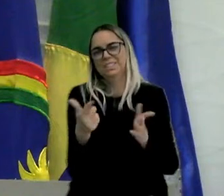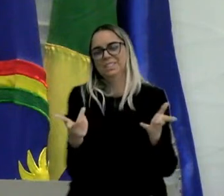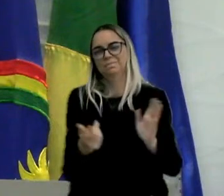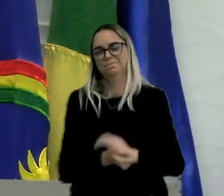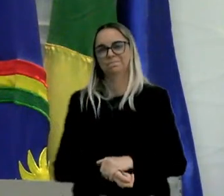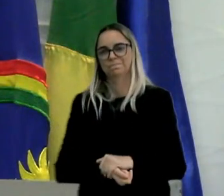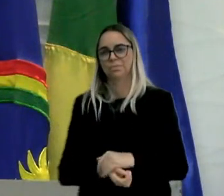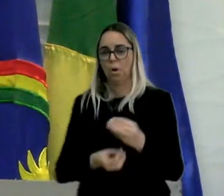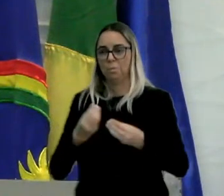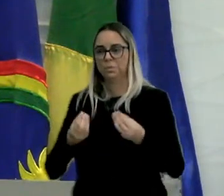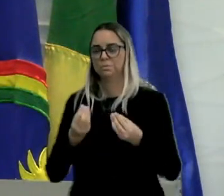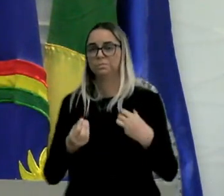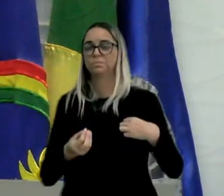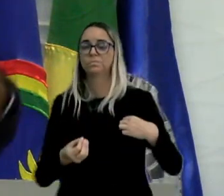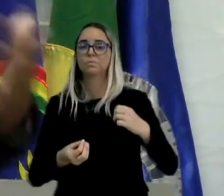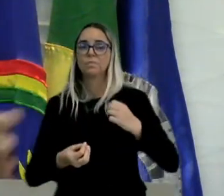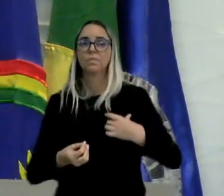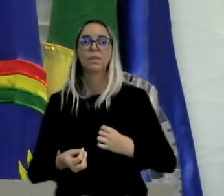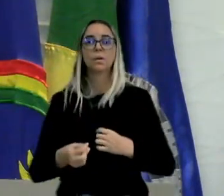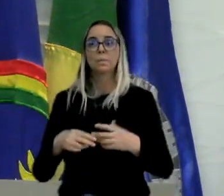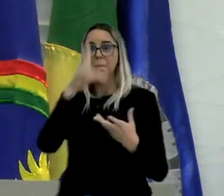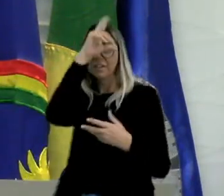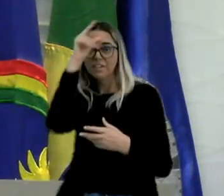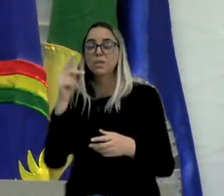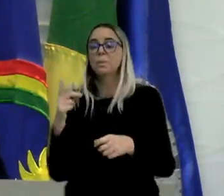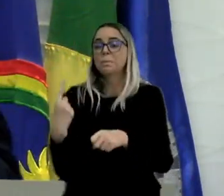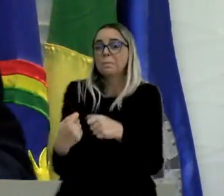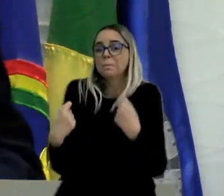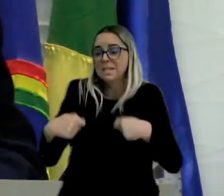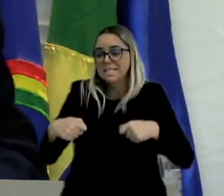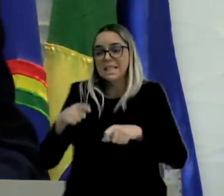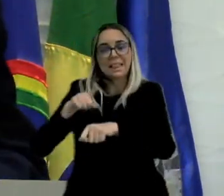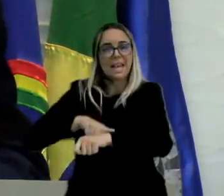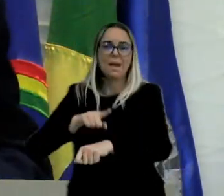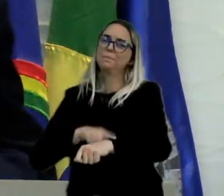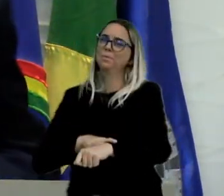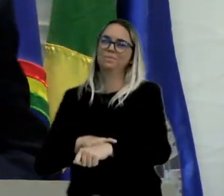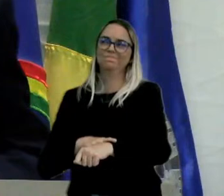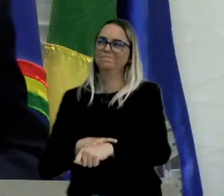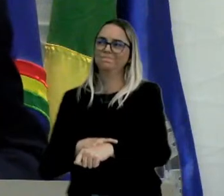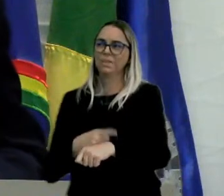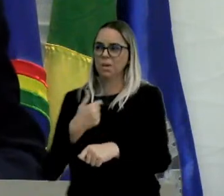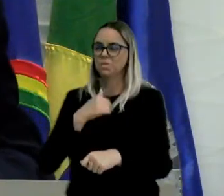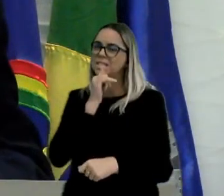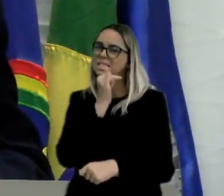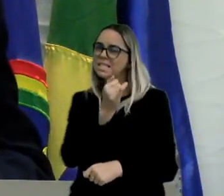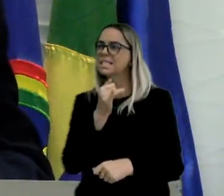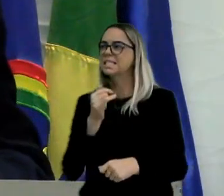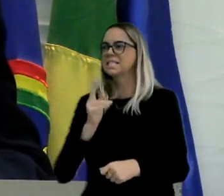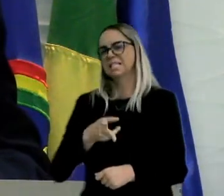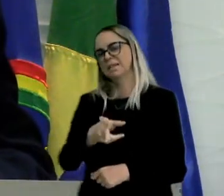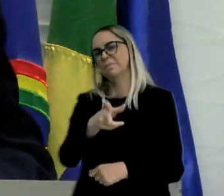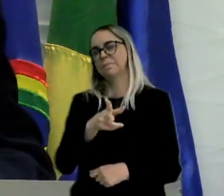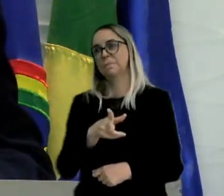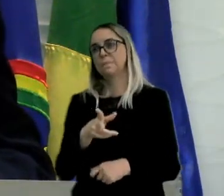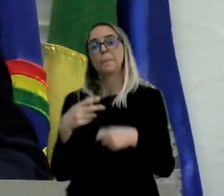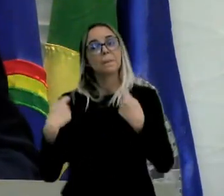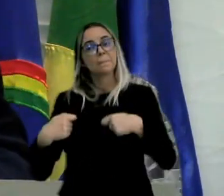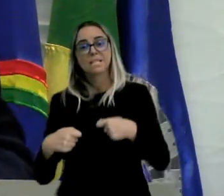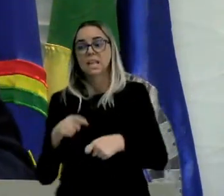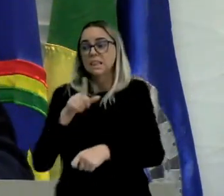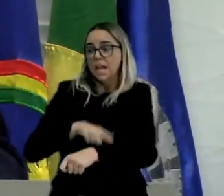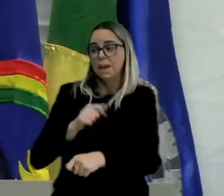e o prefeito tem que ter tempo né Sempre eu digo e sempre eu disse jonildo que um prefeito tem que ser tem que ter